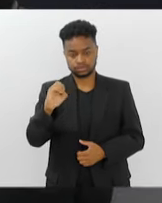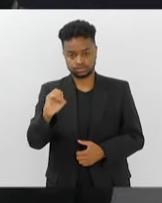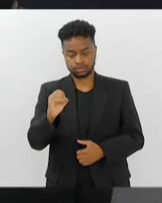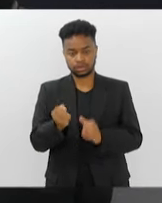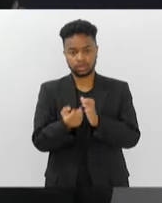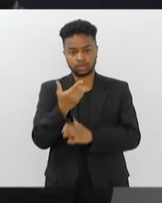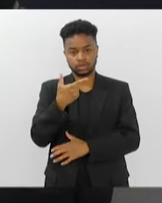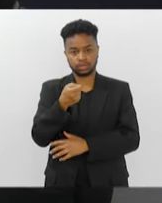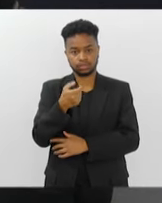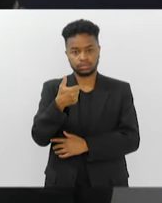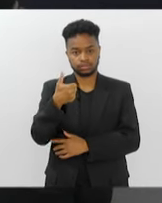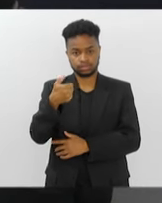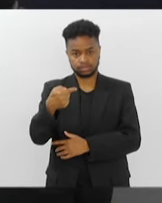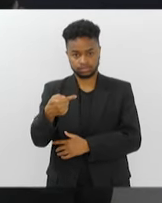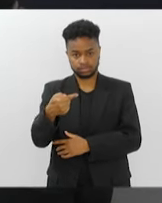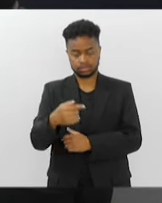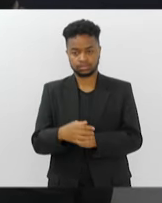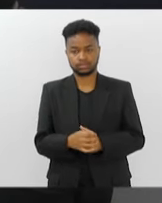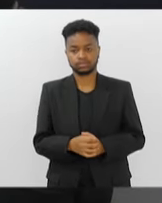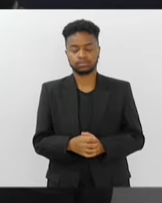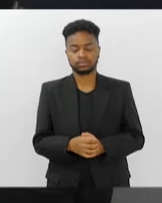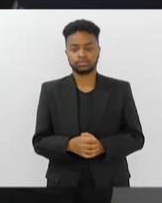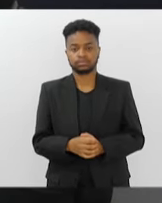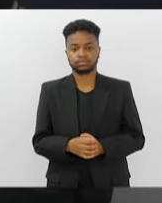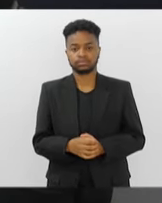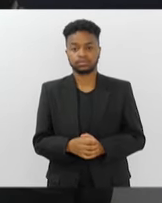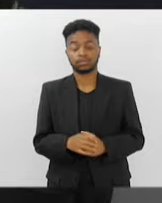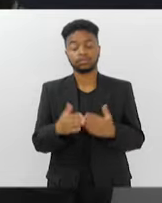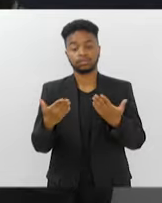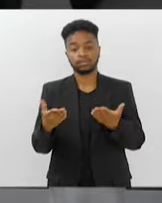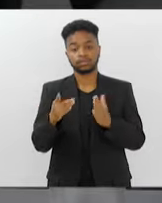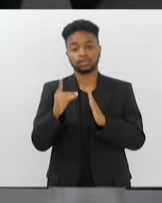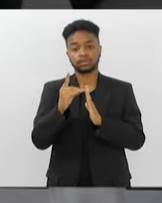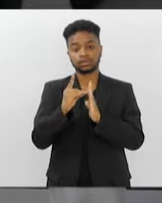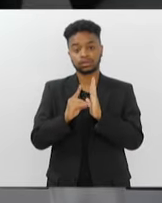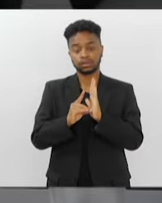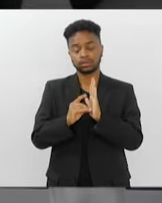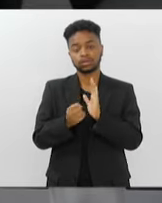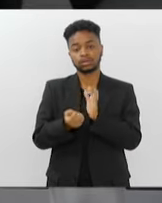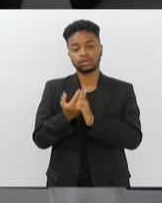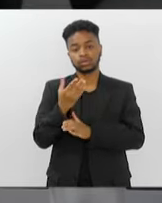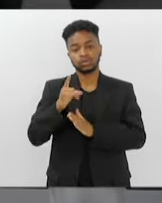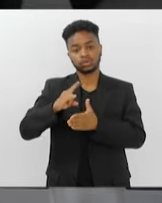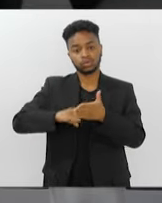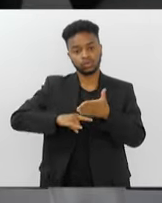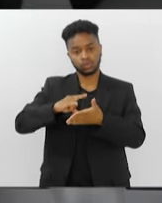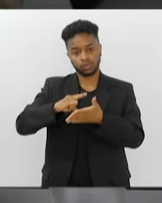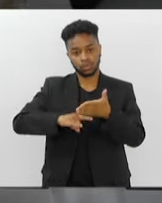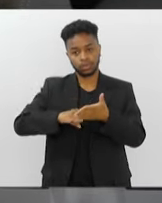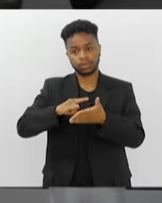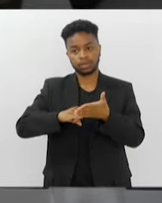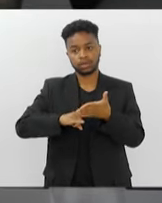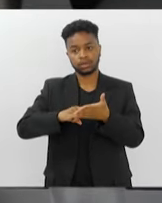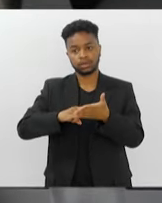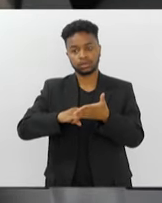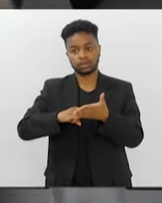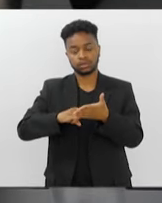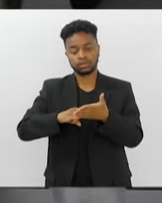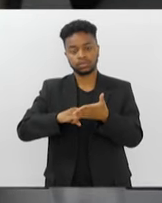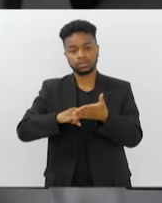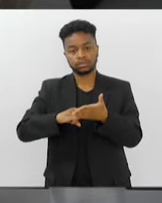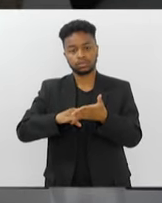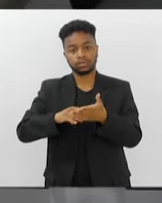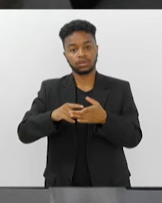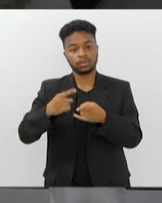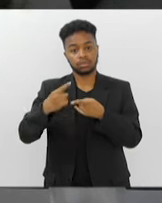de 2017 né então esse decreto ele criou esse documento para que eh naquele momento